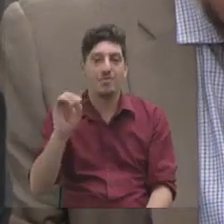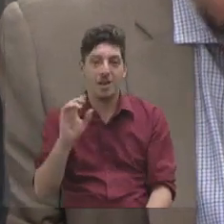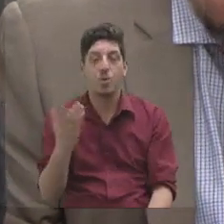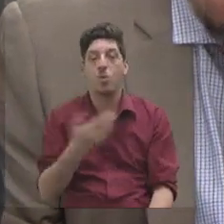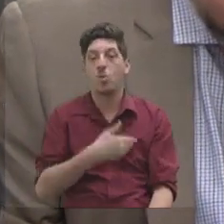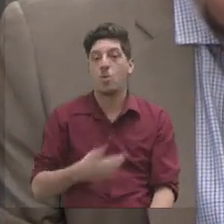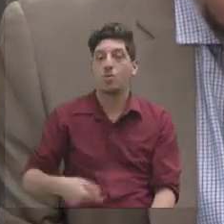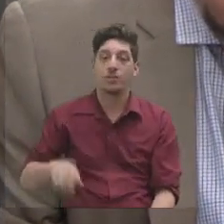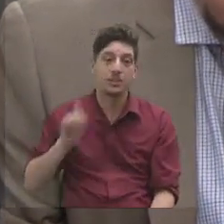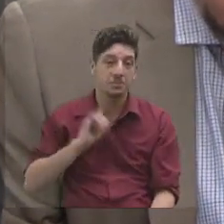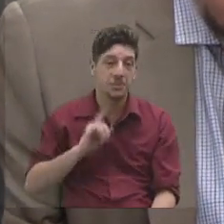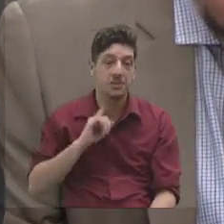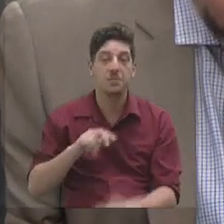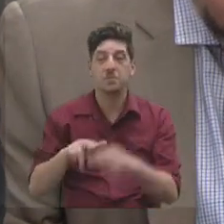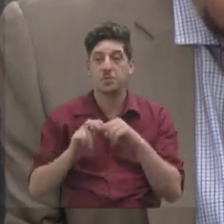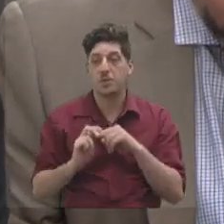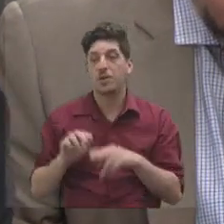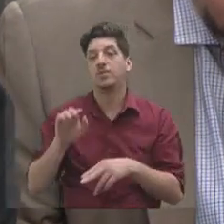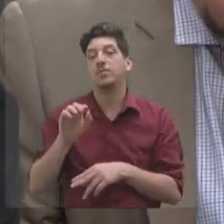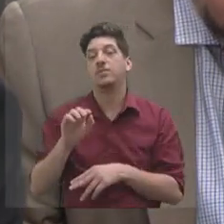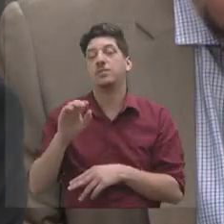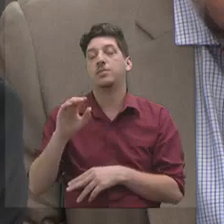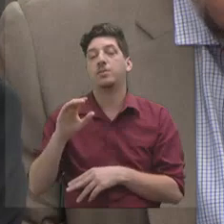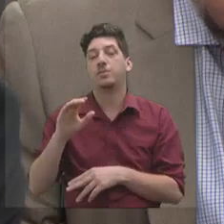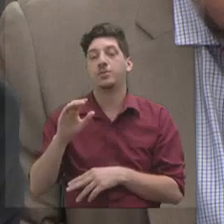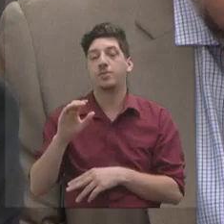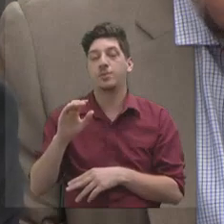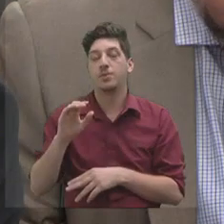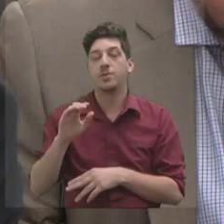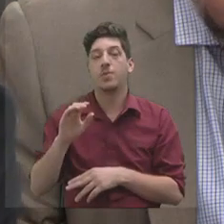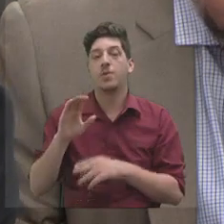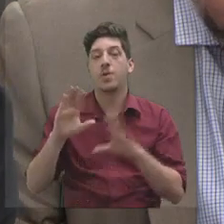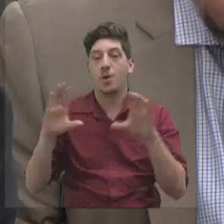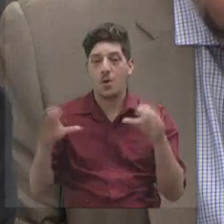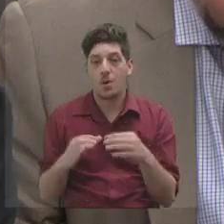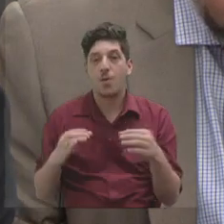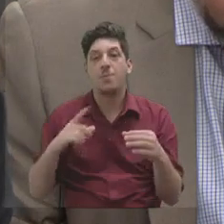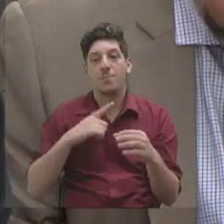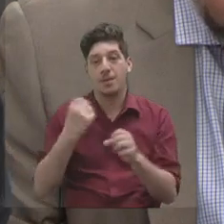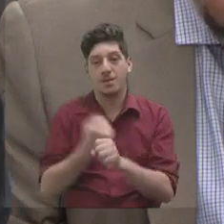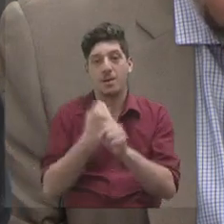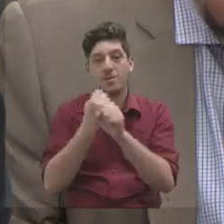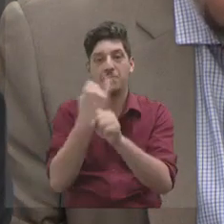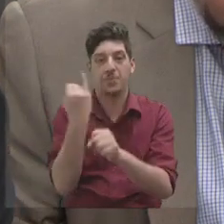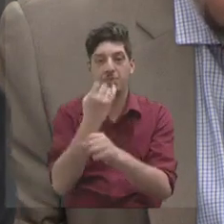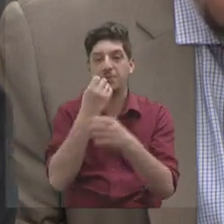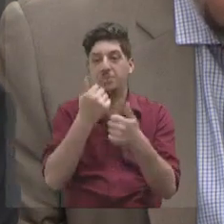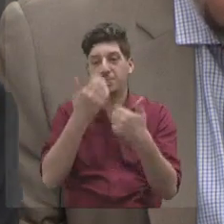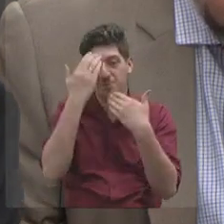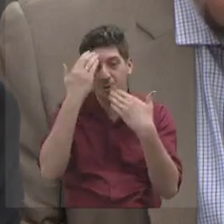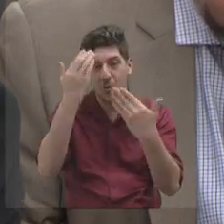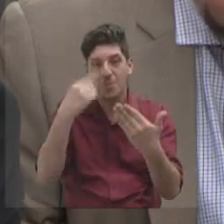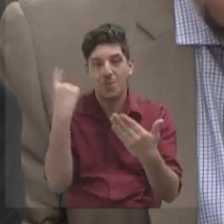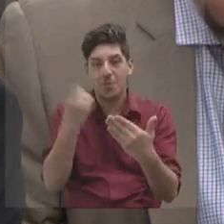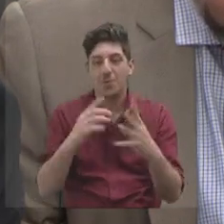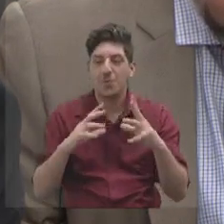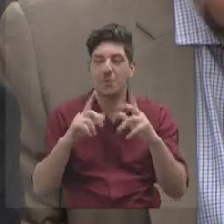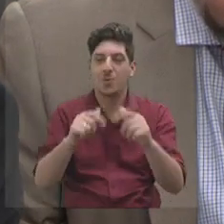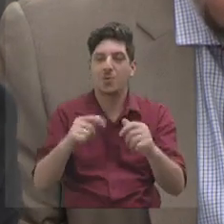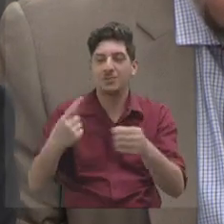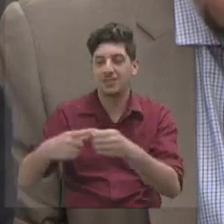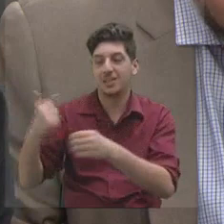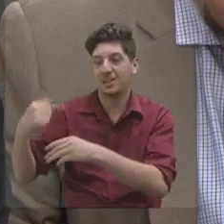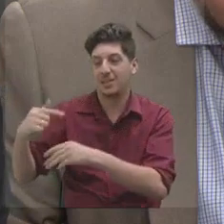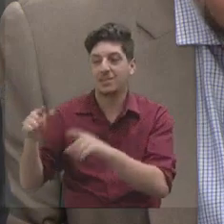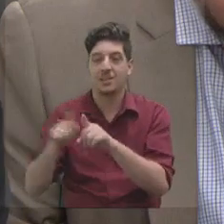Dr através também da seinfra realizando uma obra muito importante ela fica aqui também o agradecimento de todos nós Sete Lagoas e dos